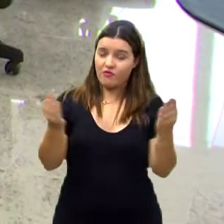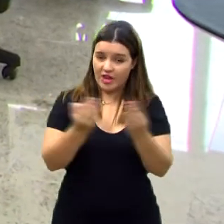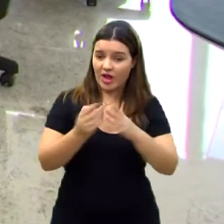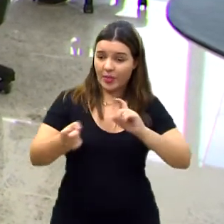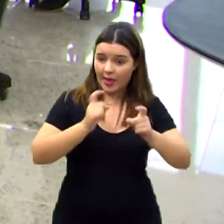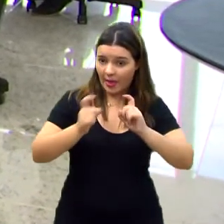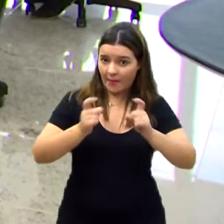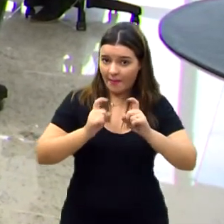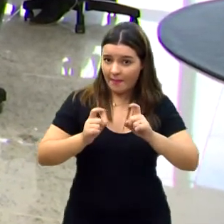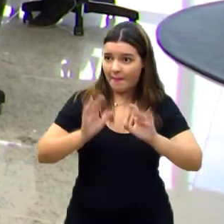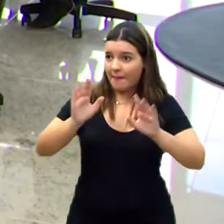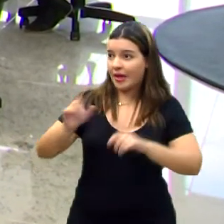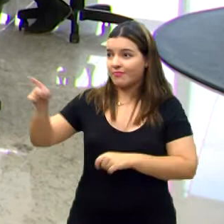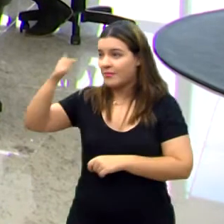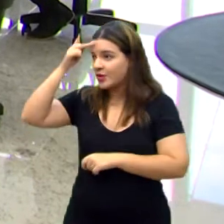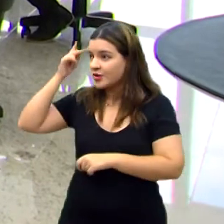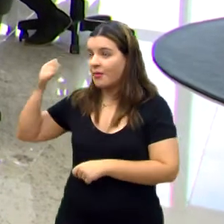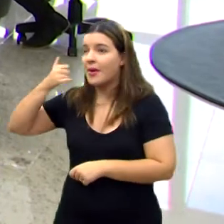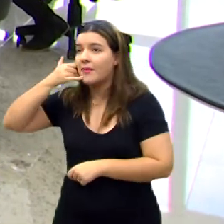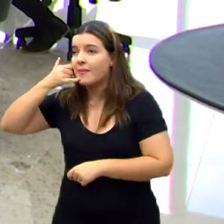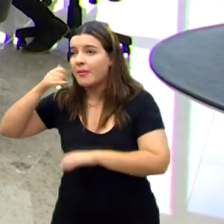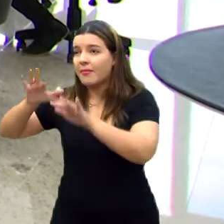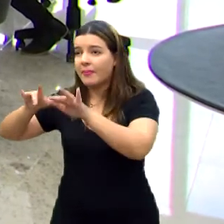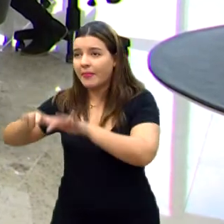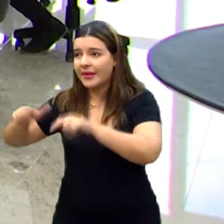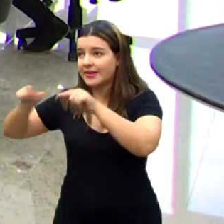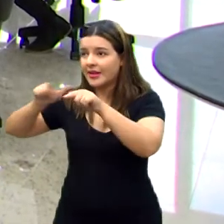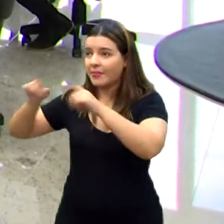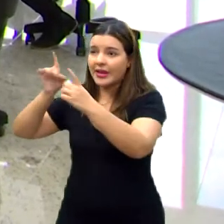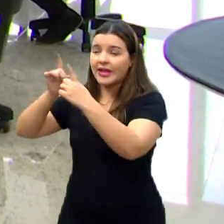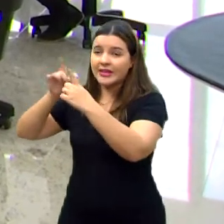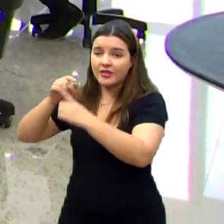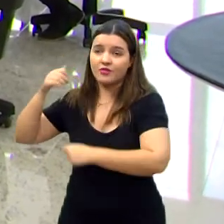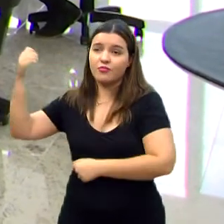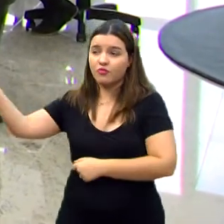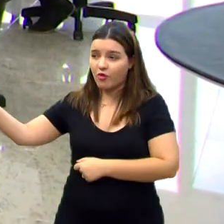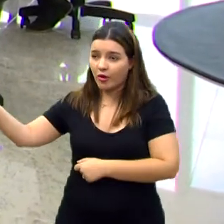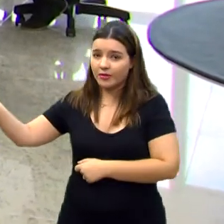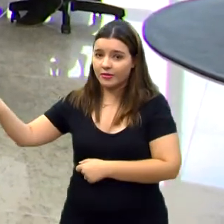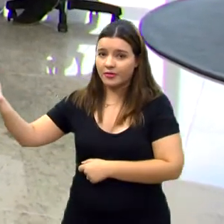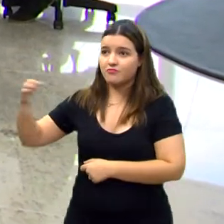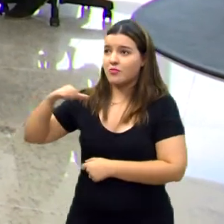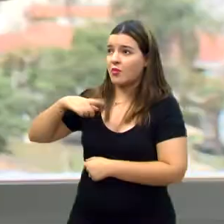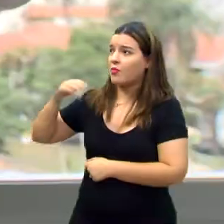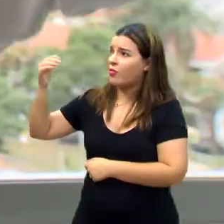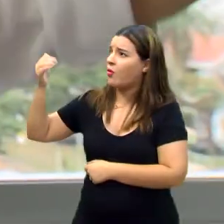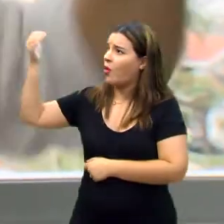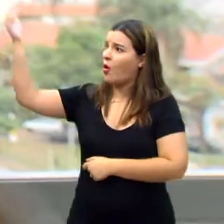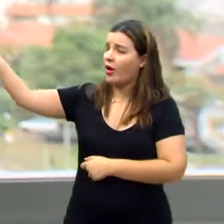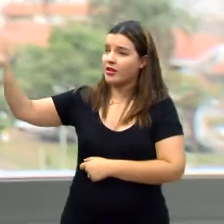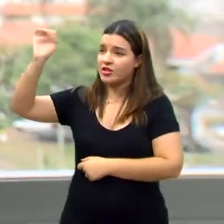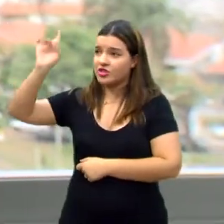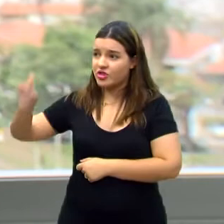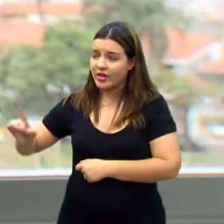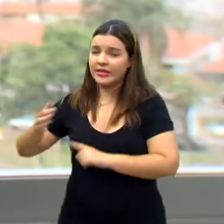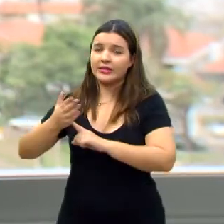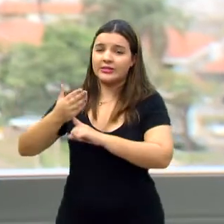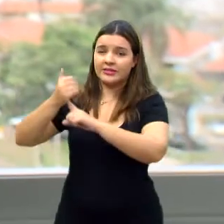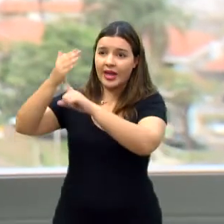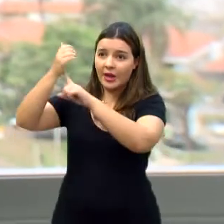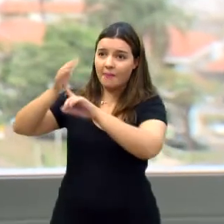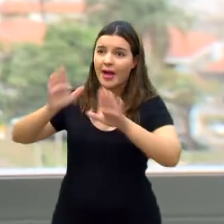sala de reunião quanto a operação de telemarketing né de atendimento telefone quanto os diretores e a parte de